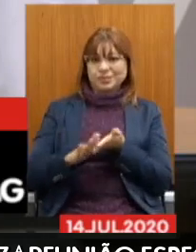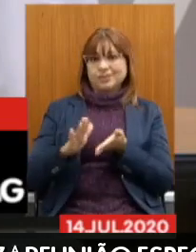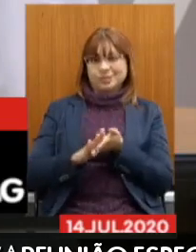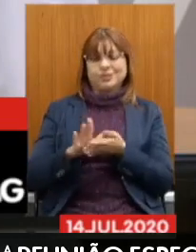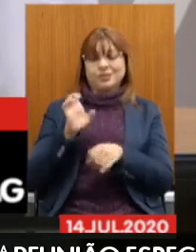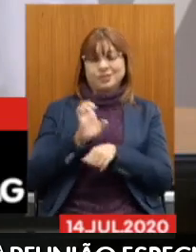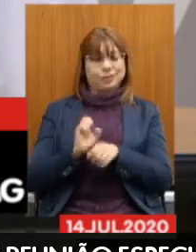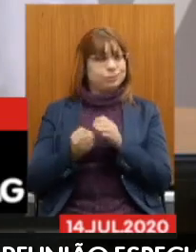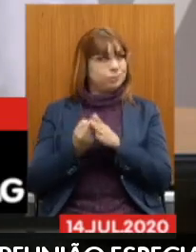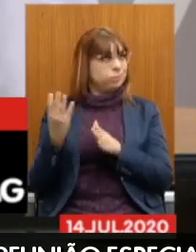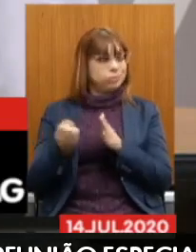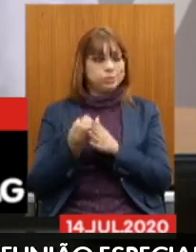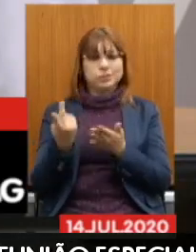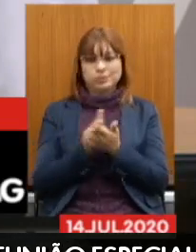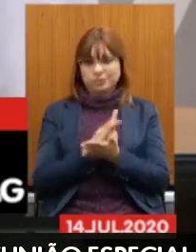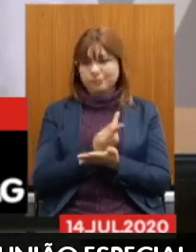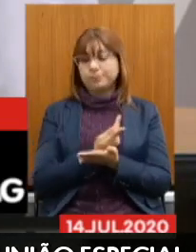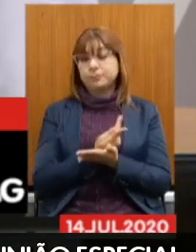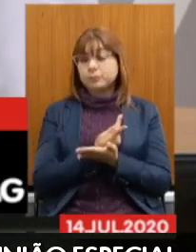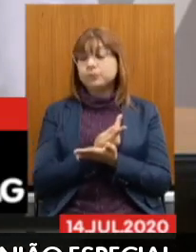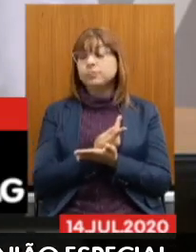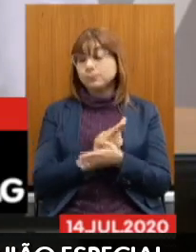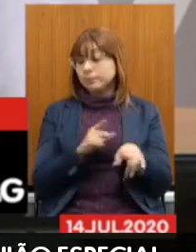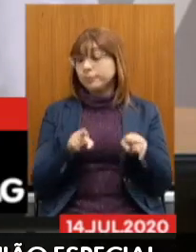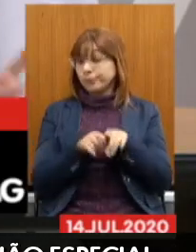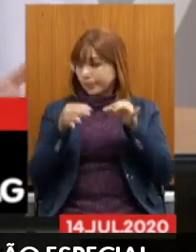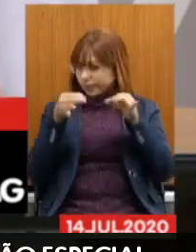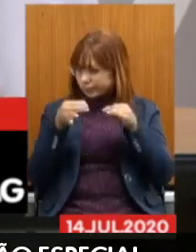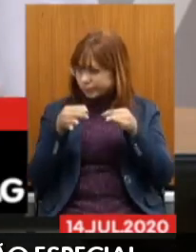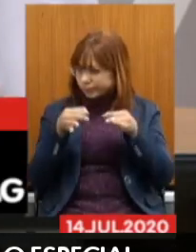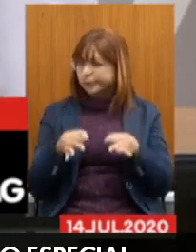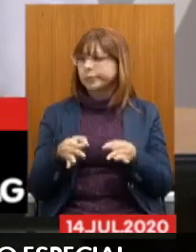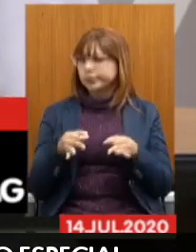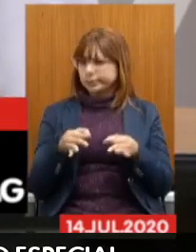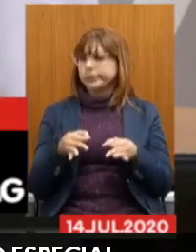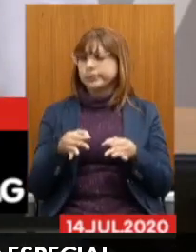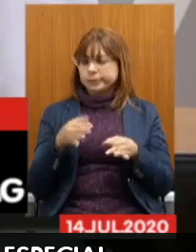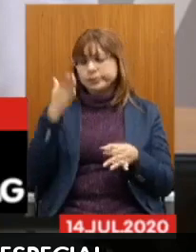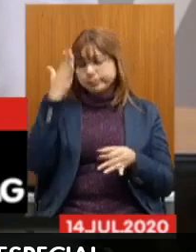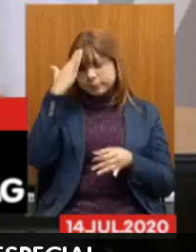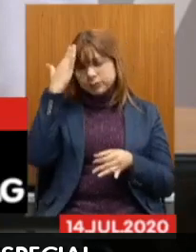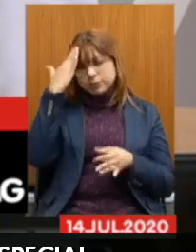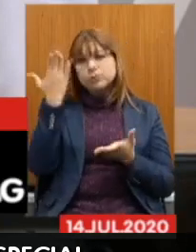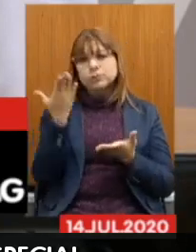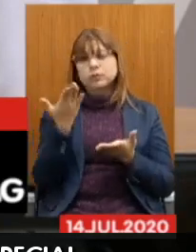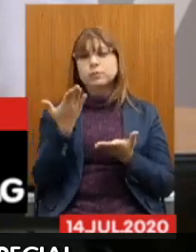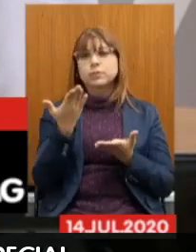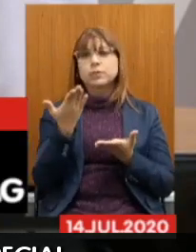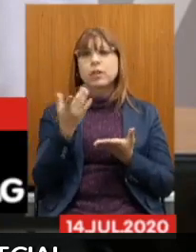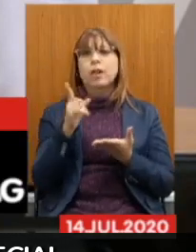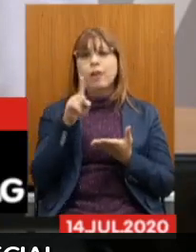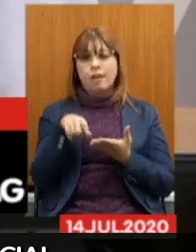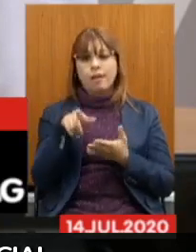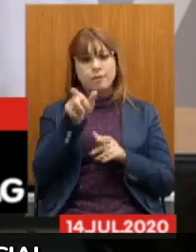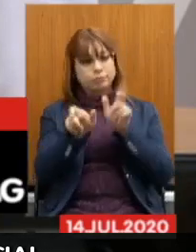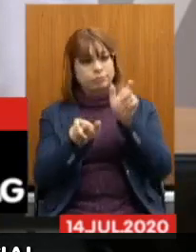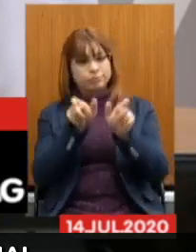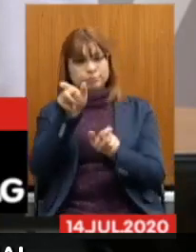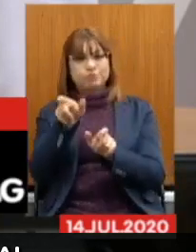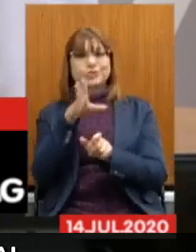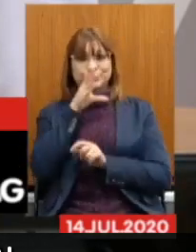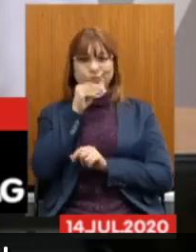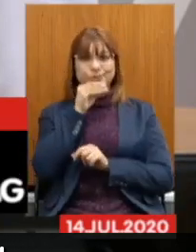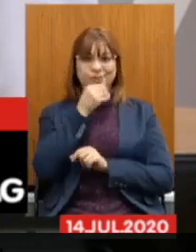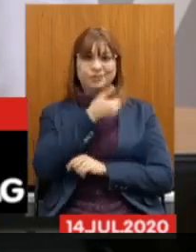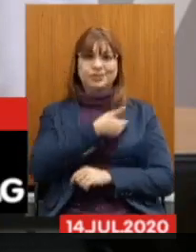inúmeras vezes. Outra certeza, a outra ponta dessa relação em que está o servidor, é de